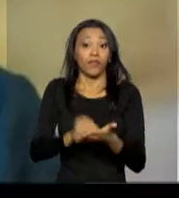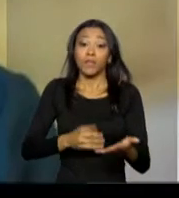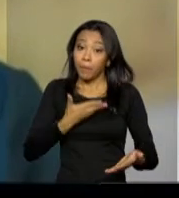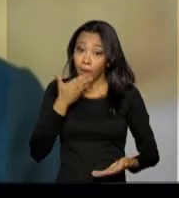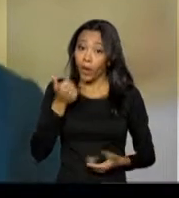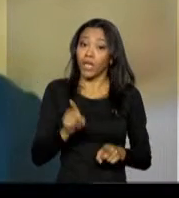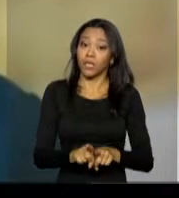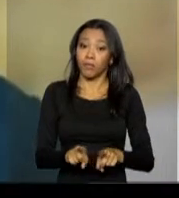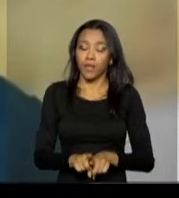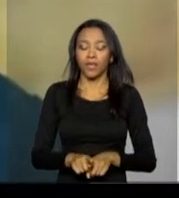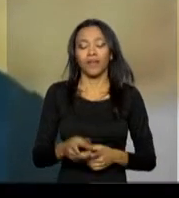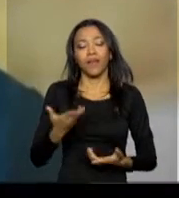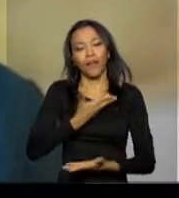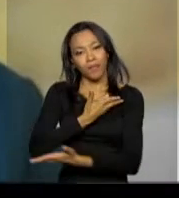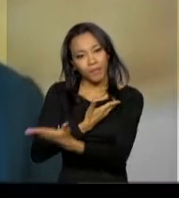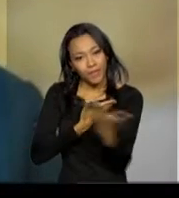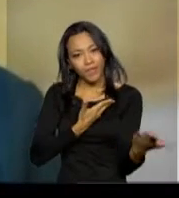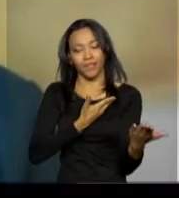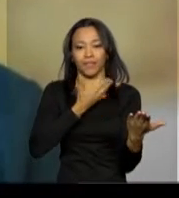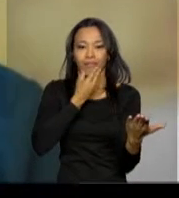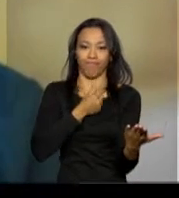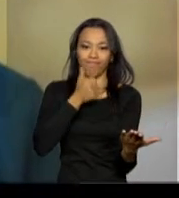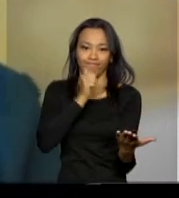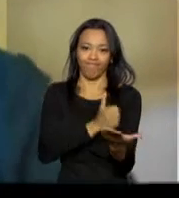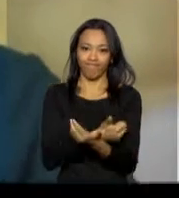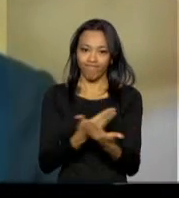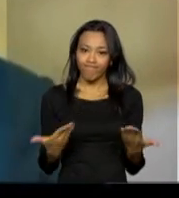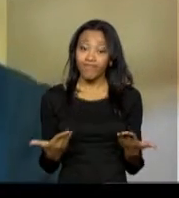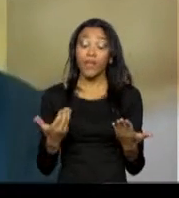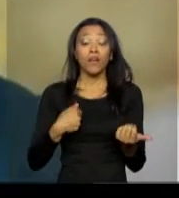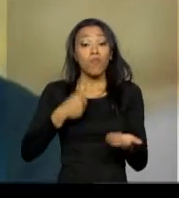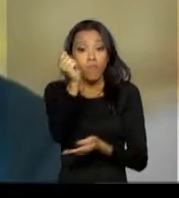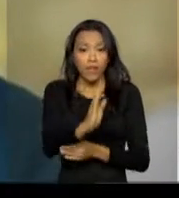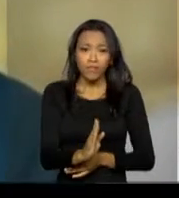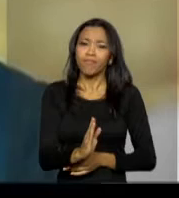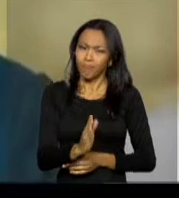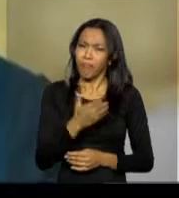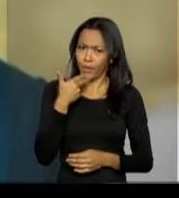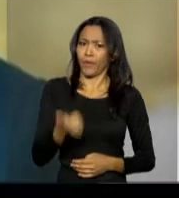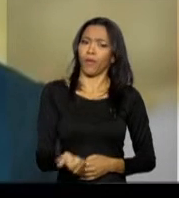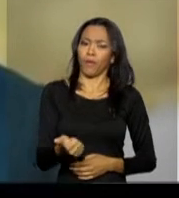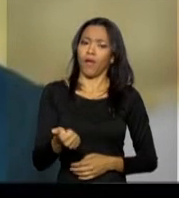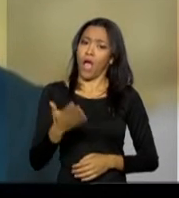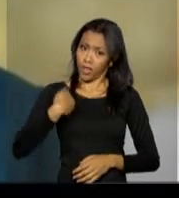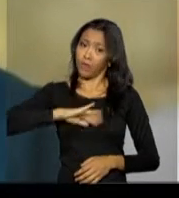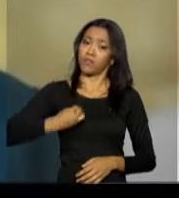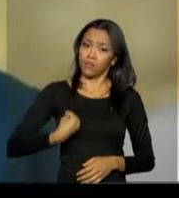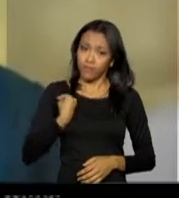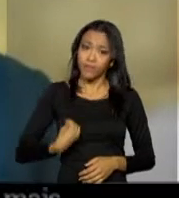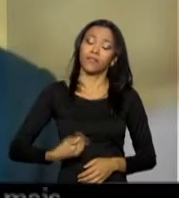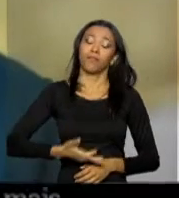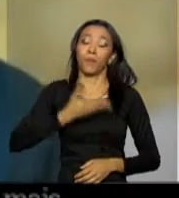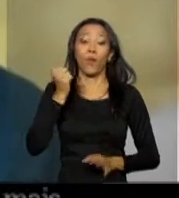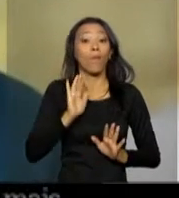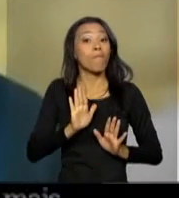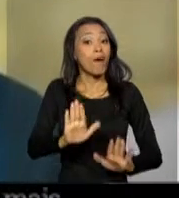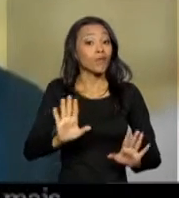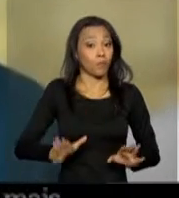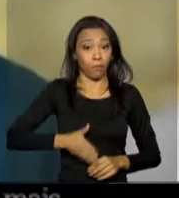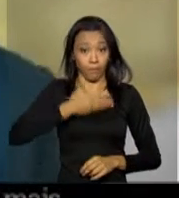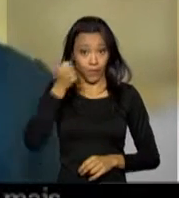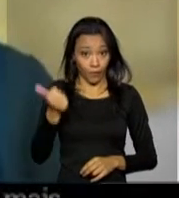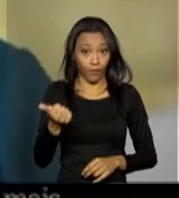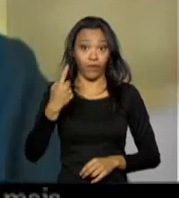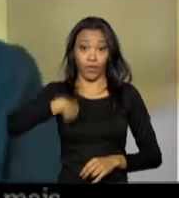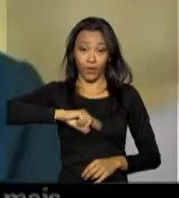melhorar. Minhas amigas e meus amigos, o Brasil melhorou, a nossa vida melhorou, mas o melhor é